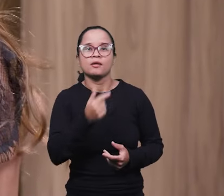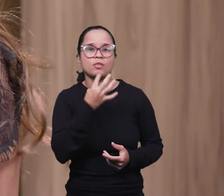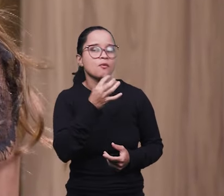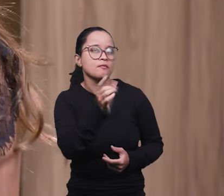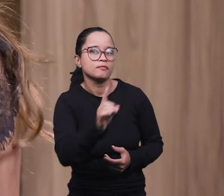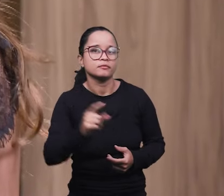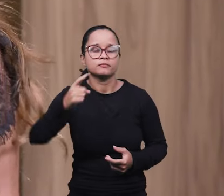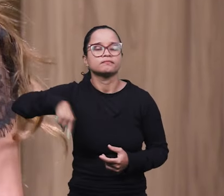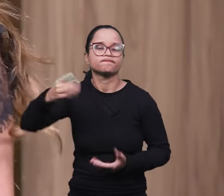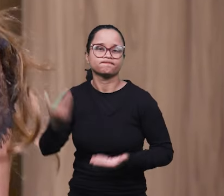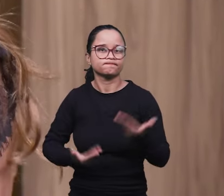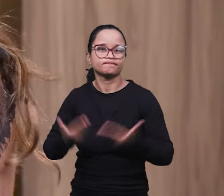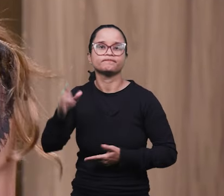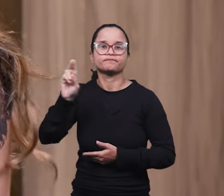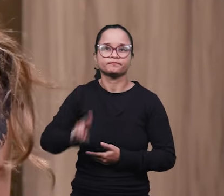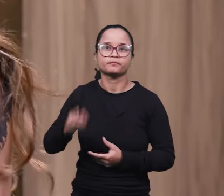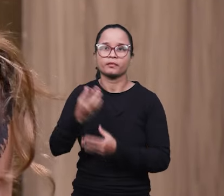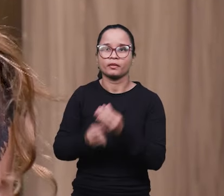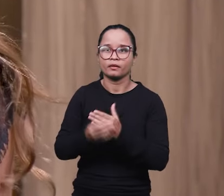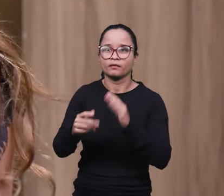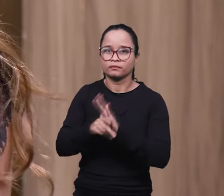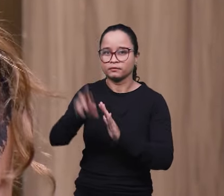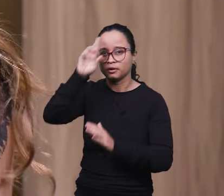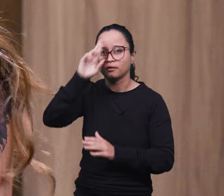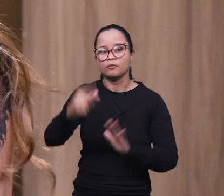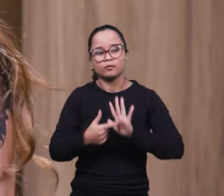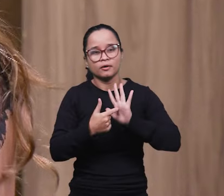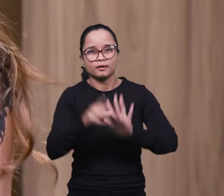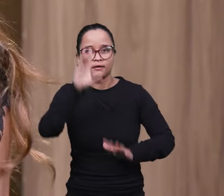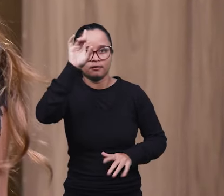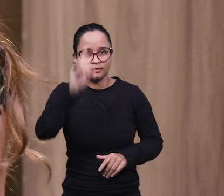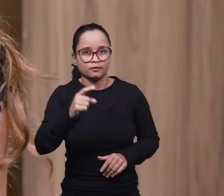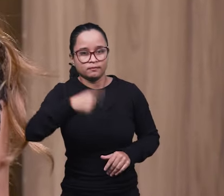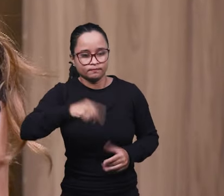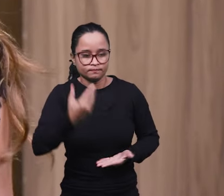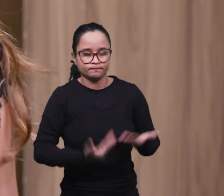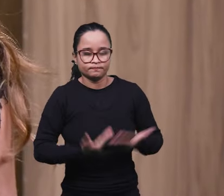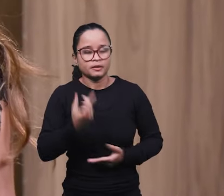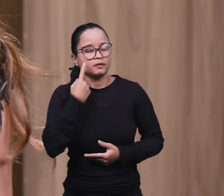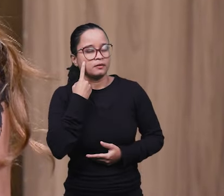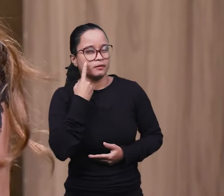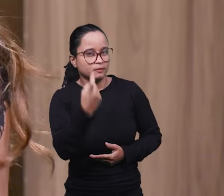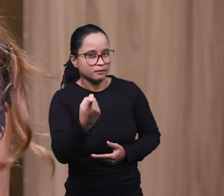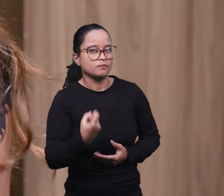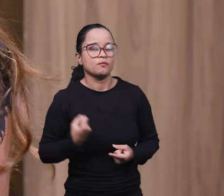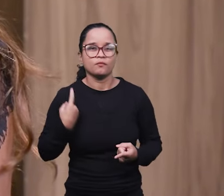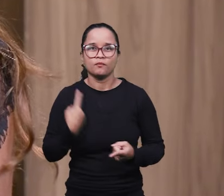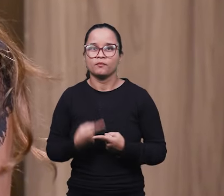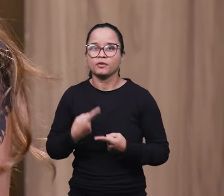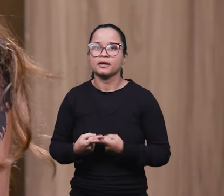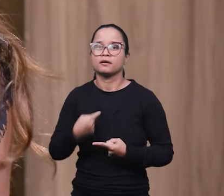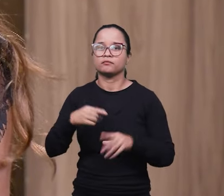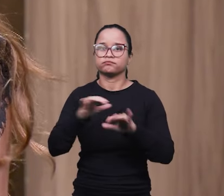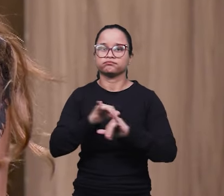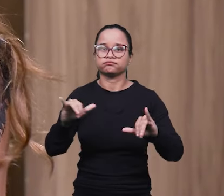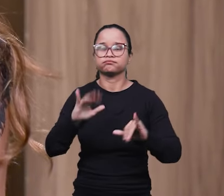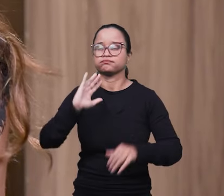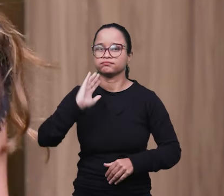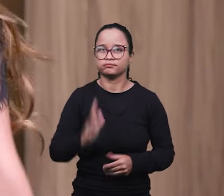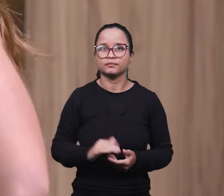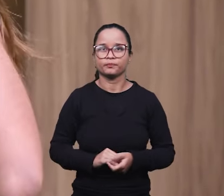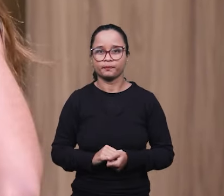na mão do Senhor que vamos mostrar esse Deus que nós servimos para eles e ali foi muito interessante porque Como Eu mencionei eu